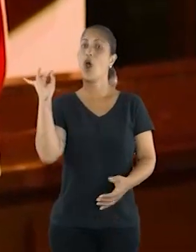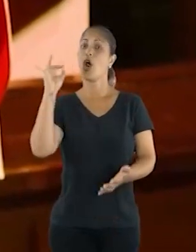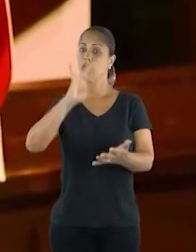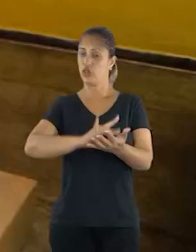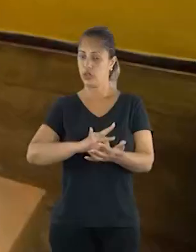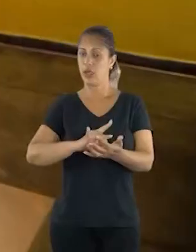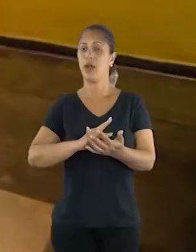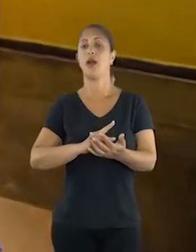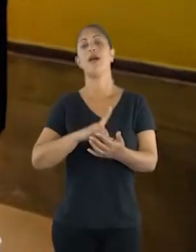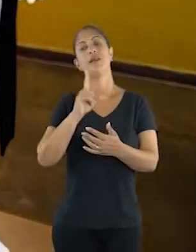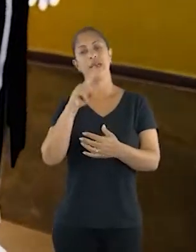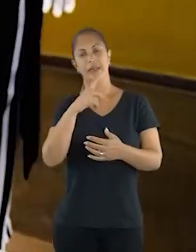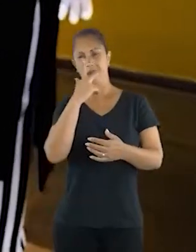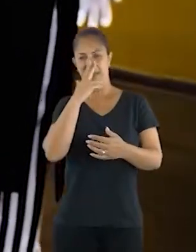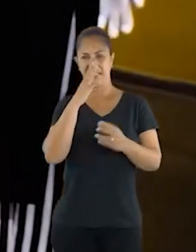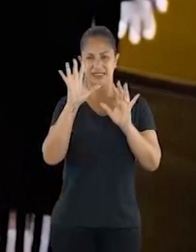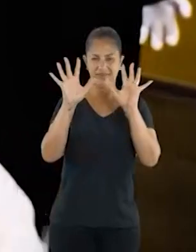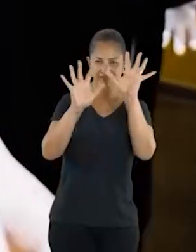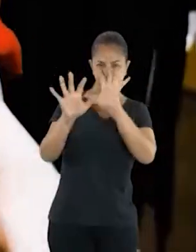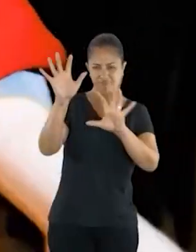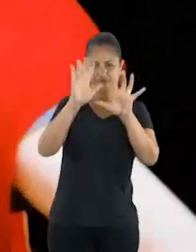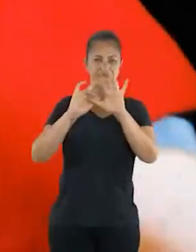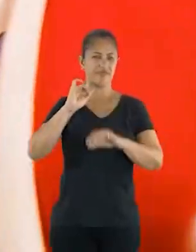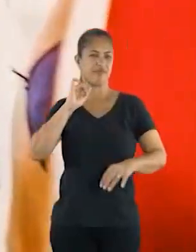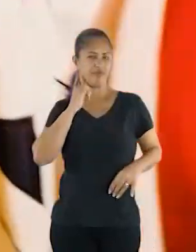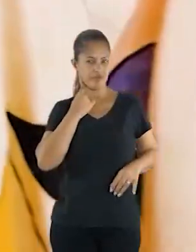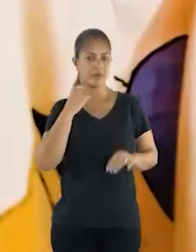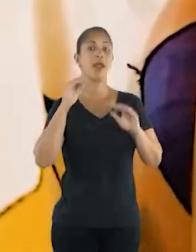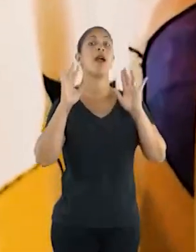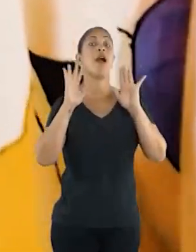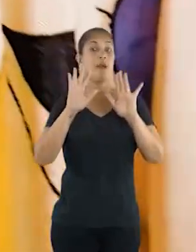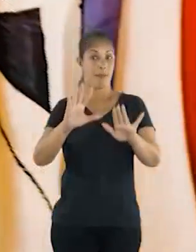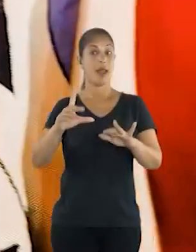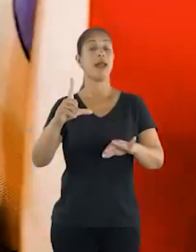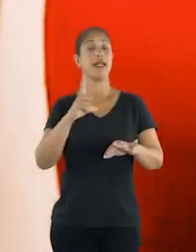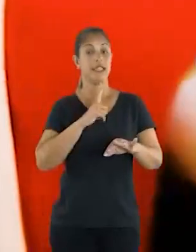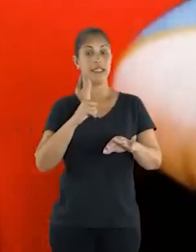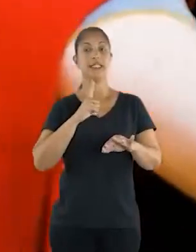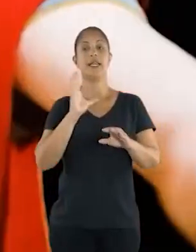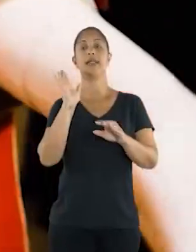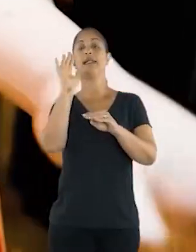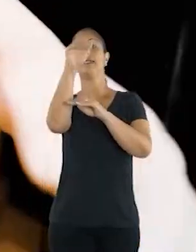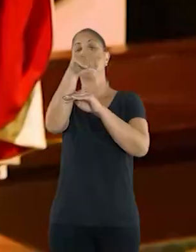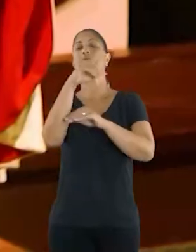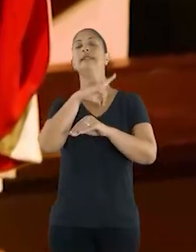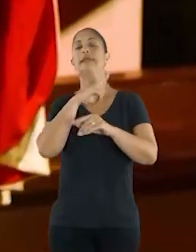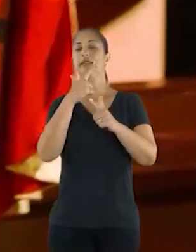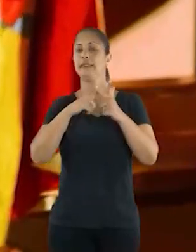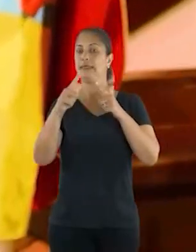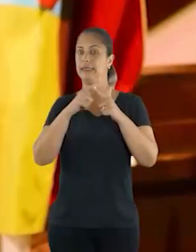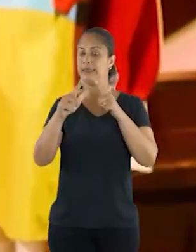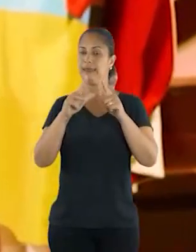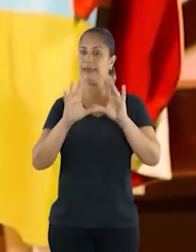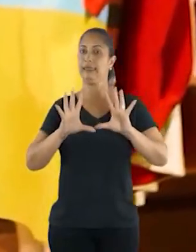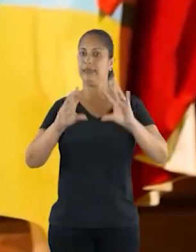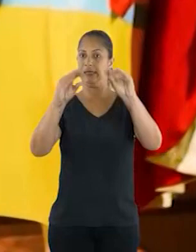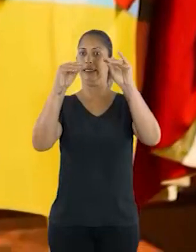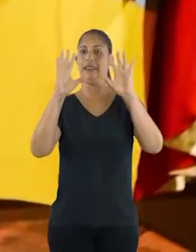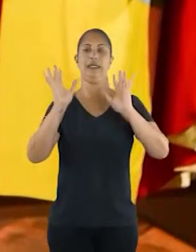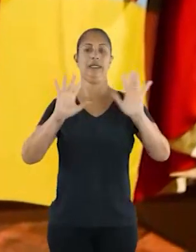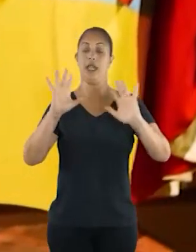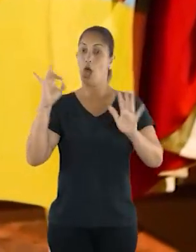vão ver até que ele está meio sujinho ainda, mas tem é muito problemático para a gente limpar, a gente deixou ele